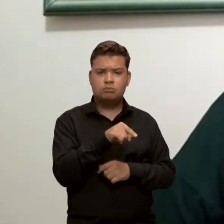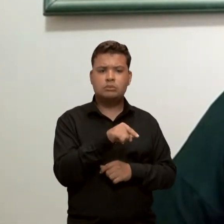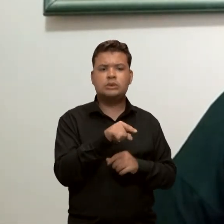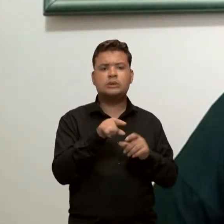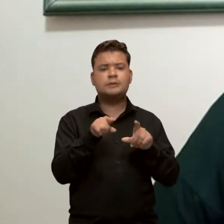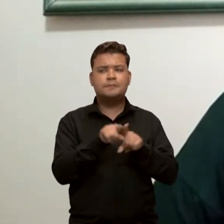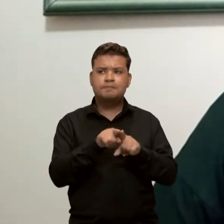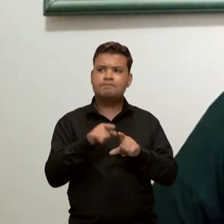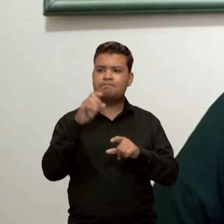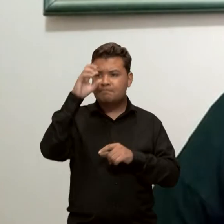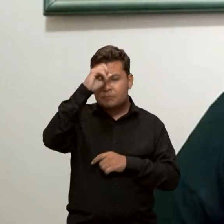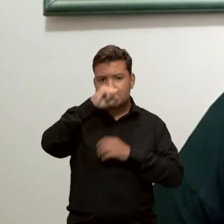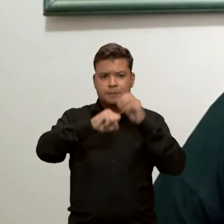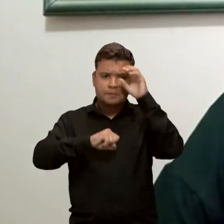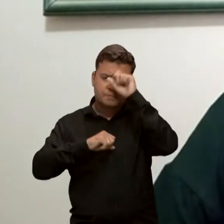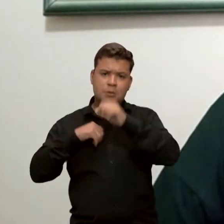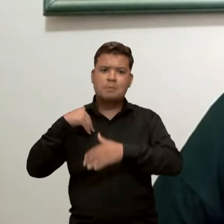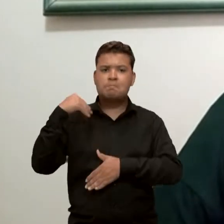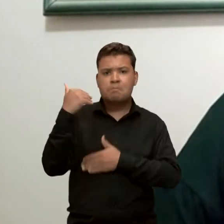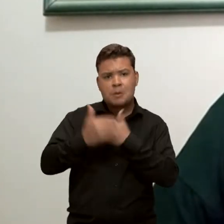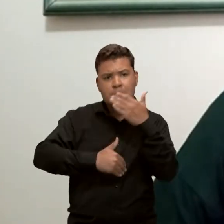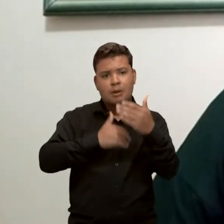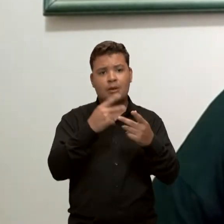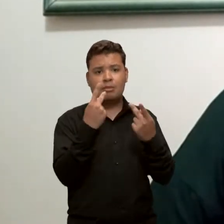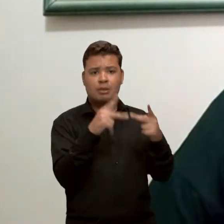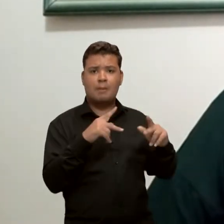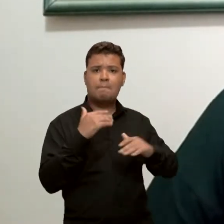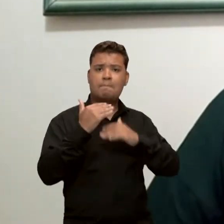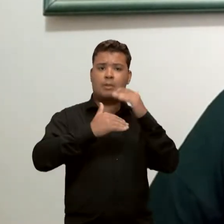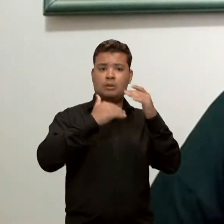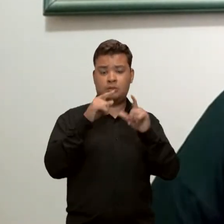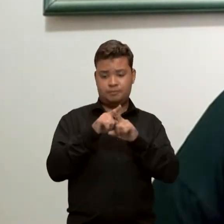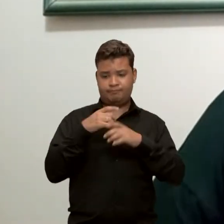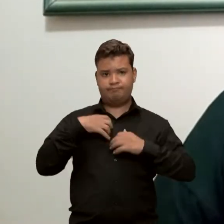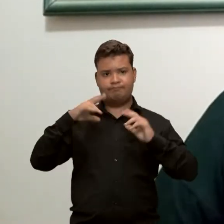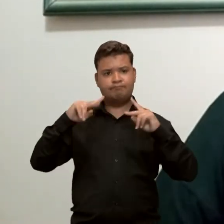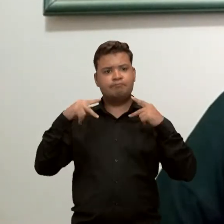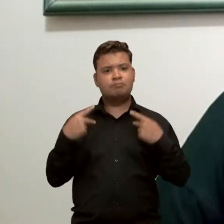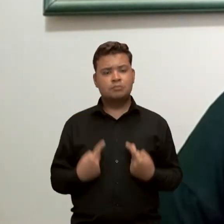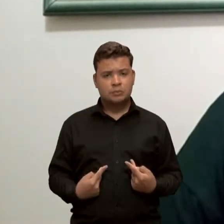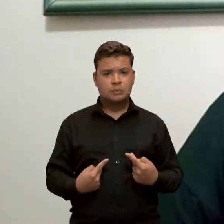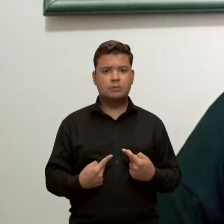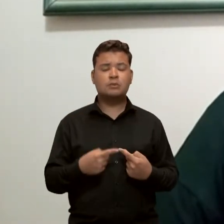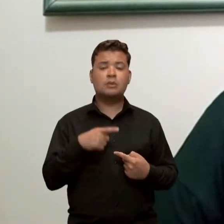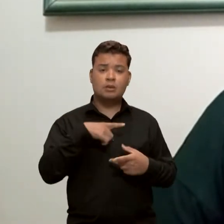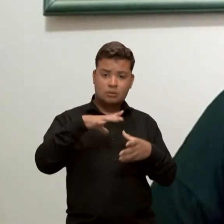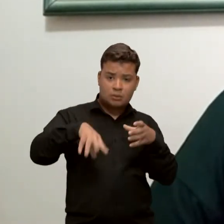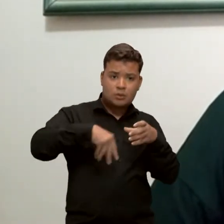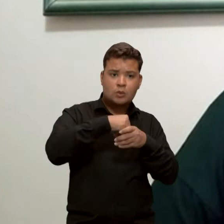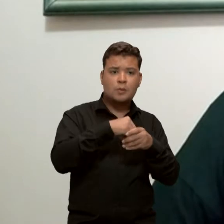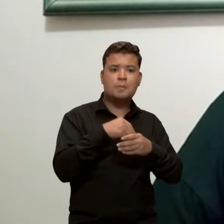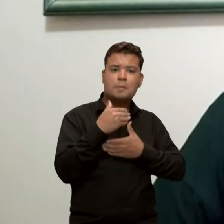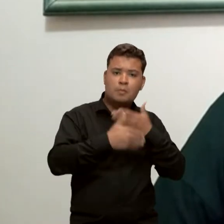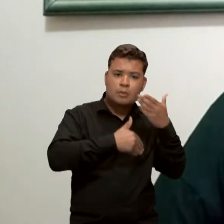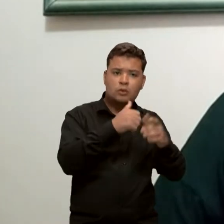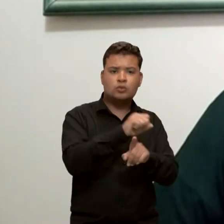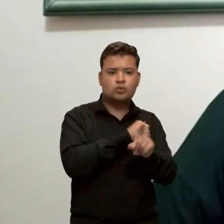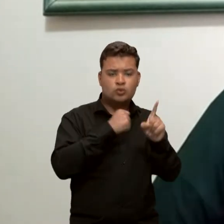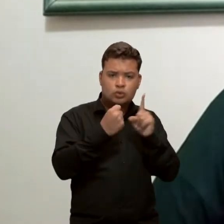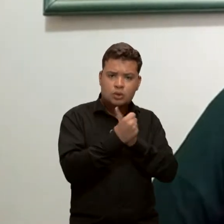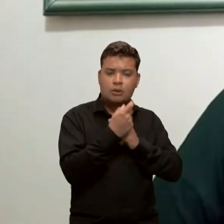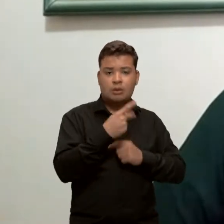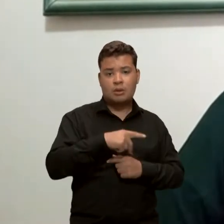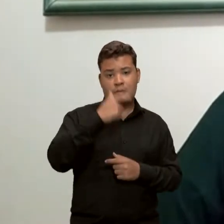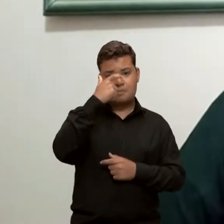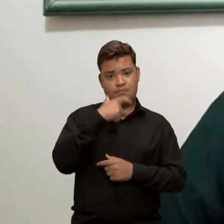no seu desenvolvimento e na sua humanidade, né? E eles são partícipes desse processo social de formação da sua personalidade,